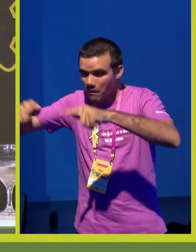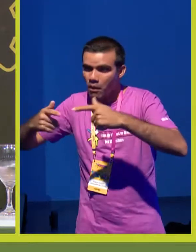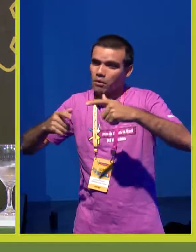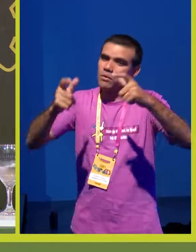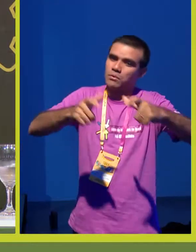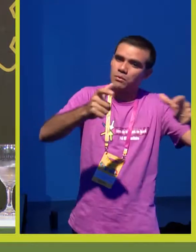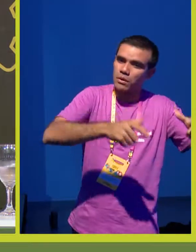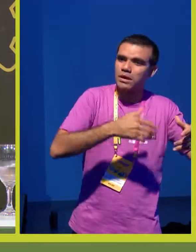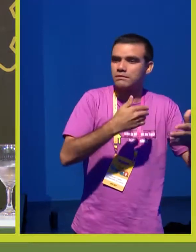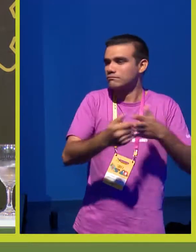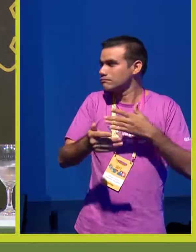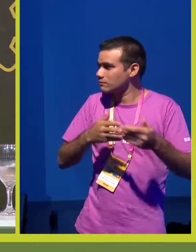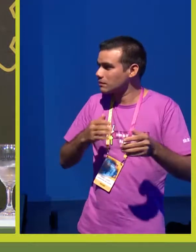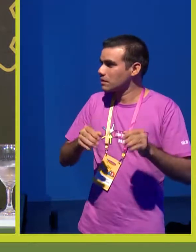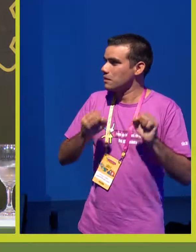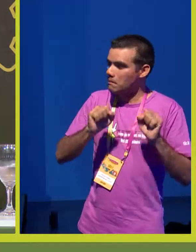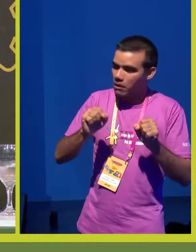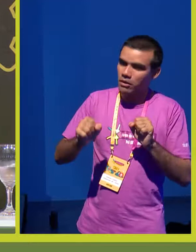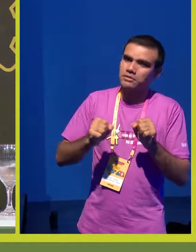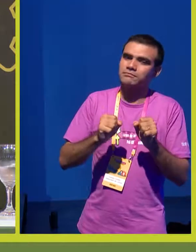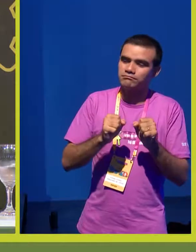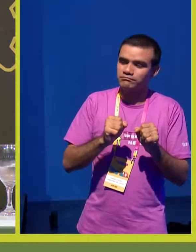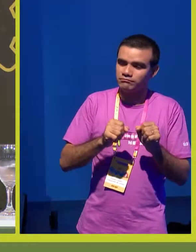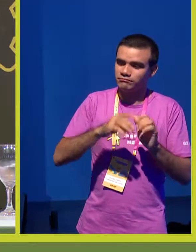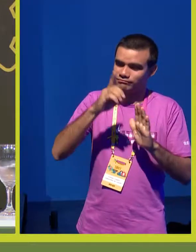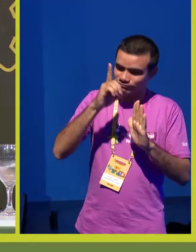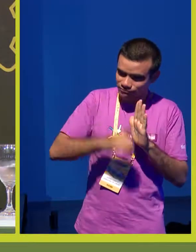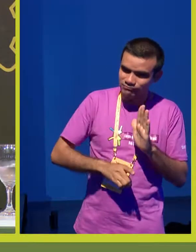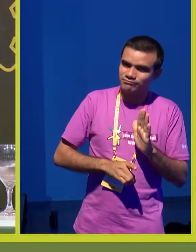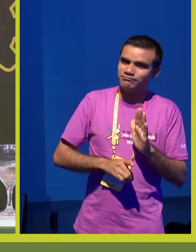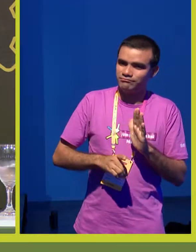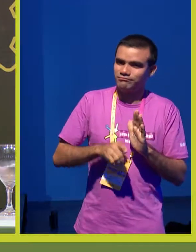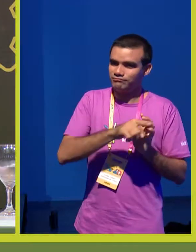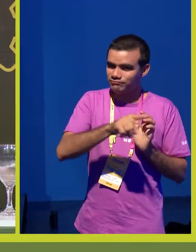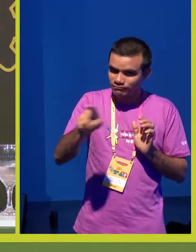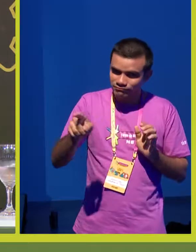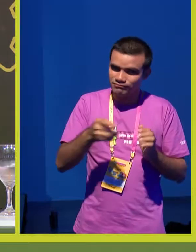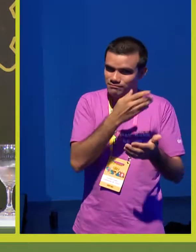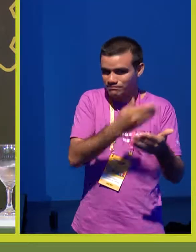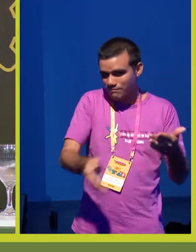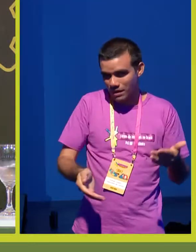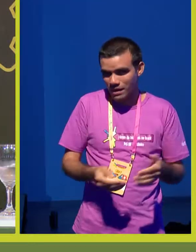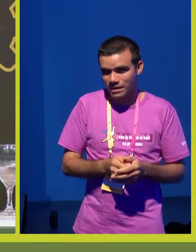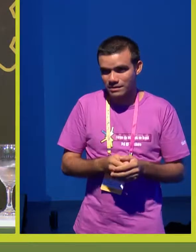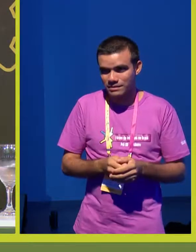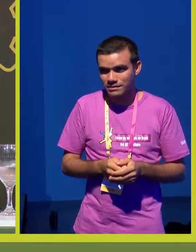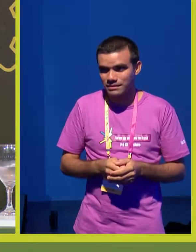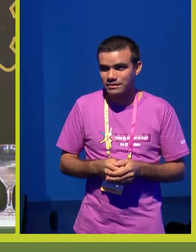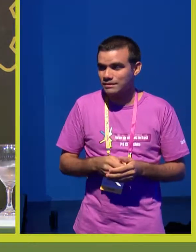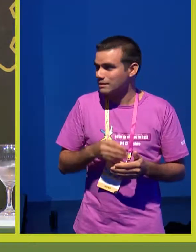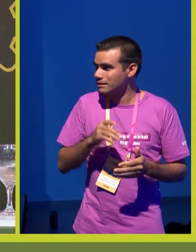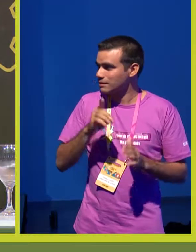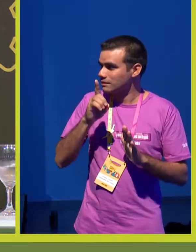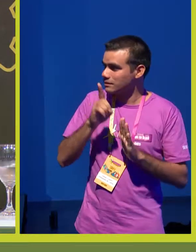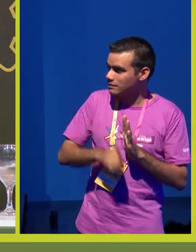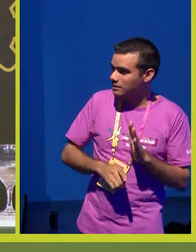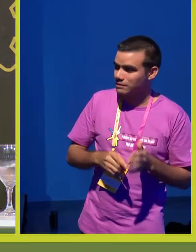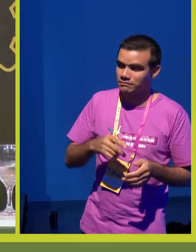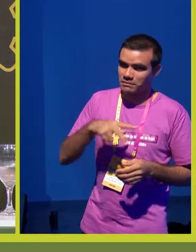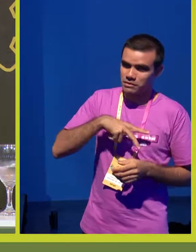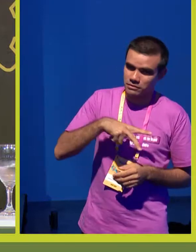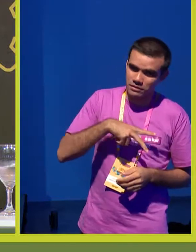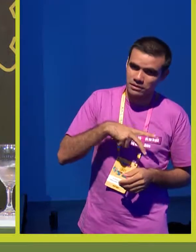lugares, que podem comprometer uma série de direitos relacionados a, enfim, não só à